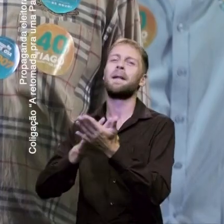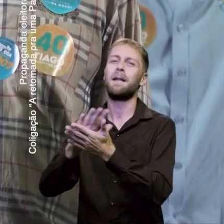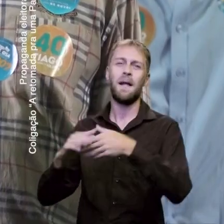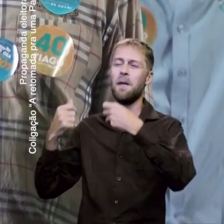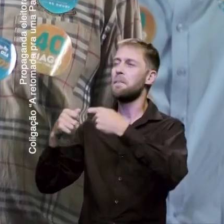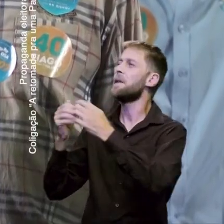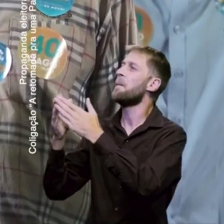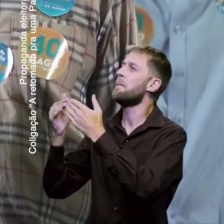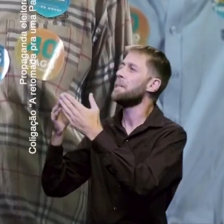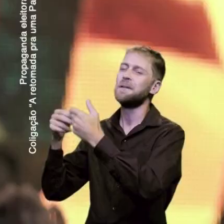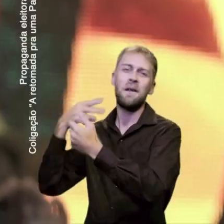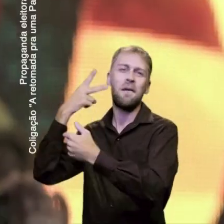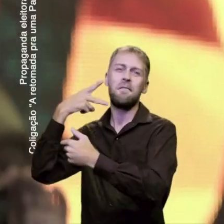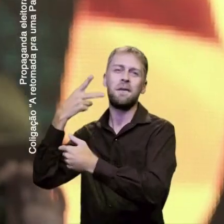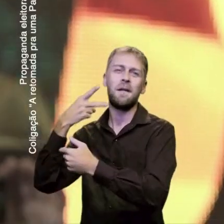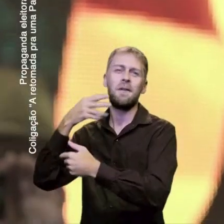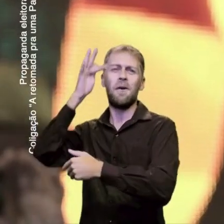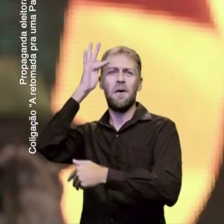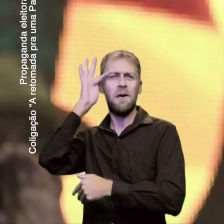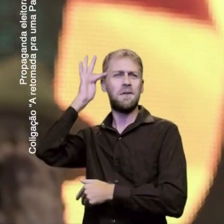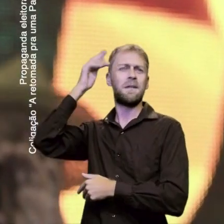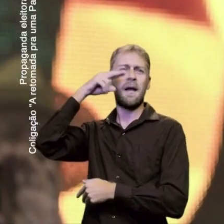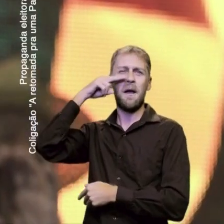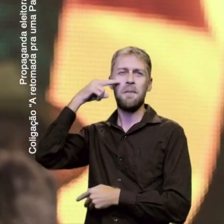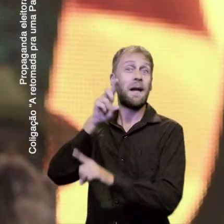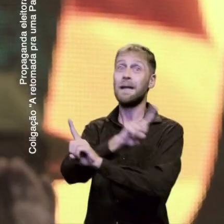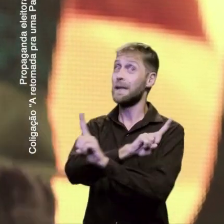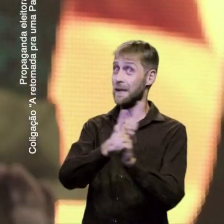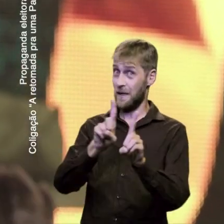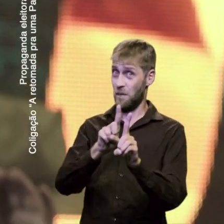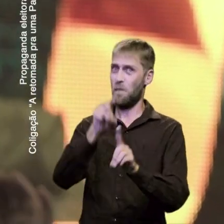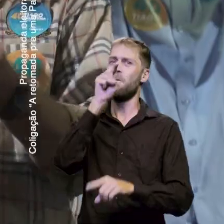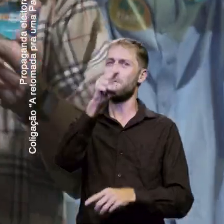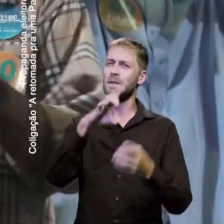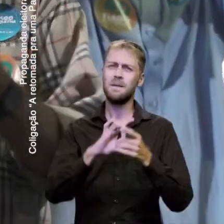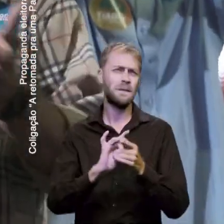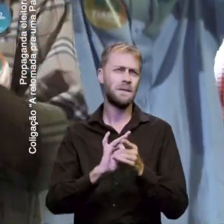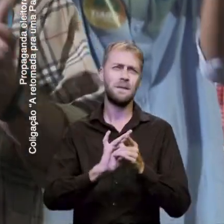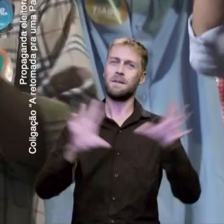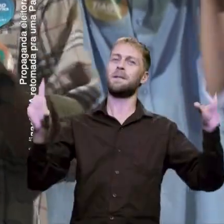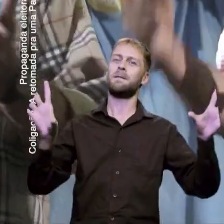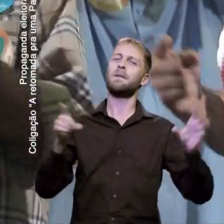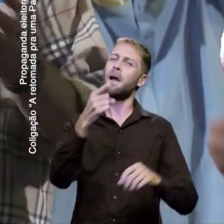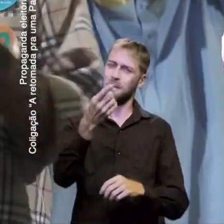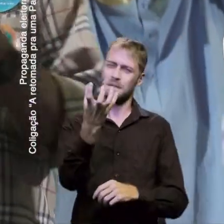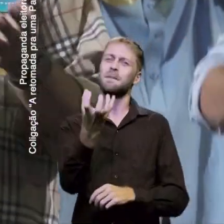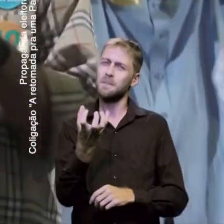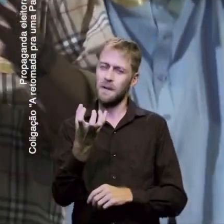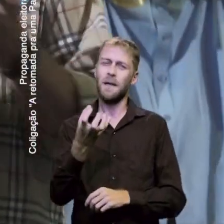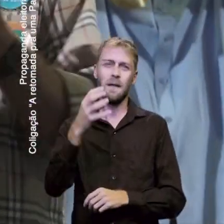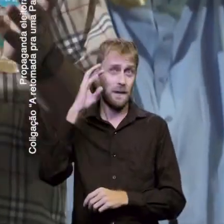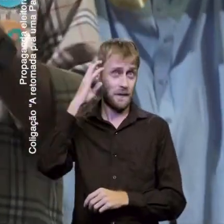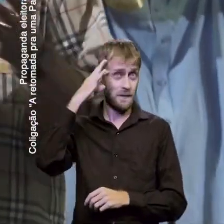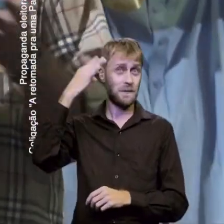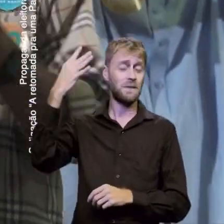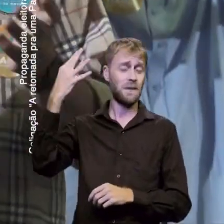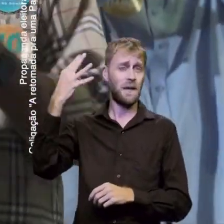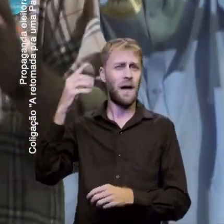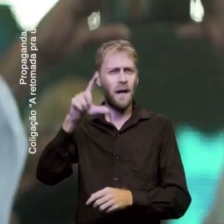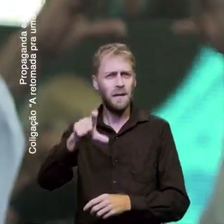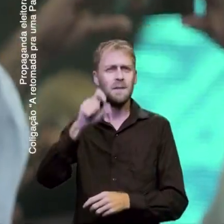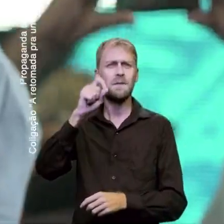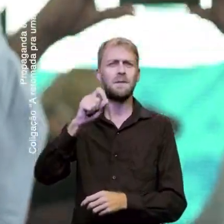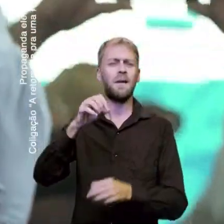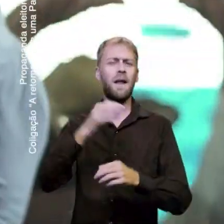ninguém vai depender de vereador. Ninguém vai depender de Tiago e de Nilmar. Nós queremos que vocês sejam livres para escolher o próprio